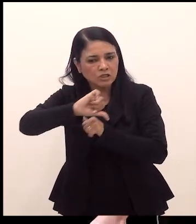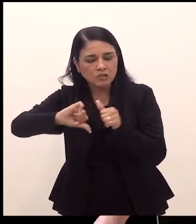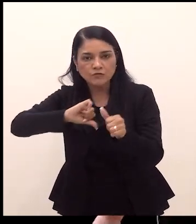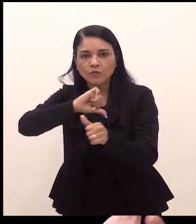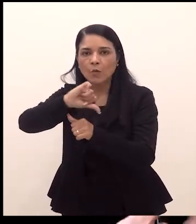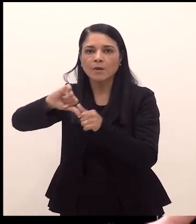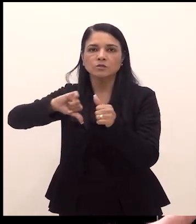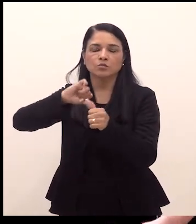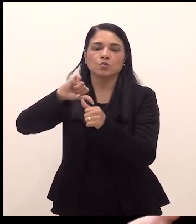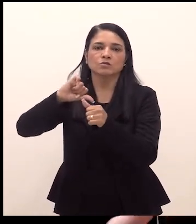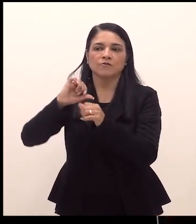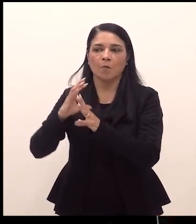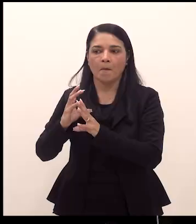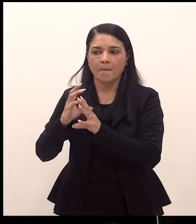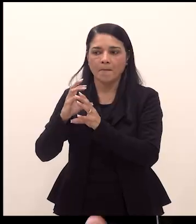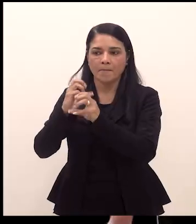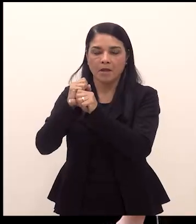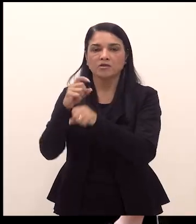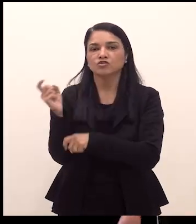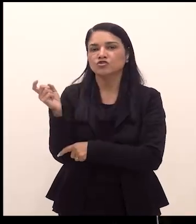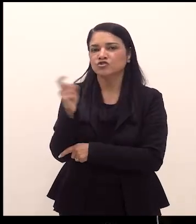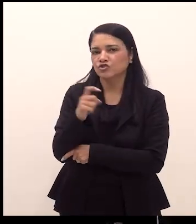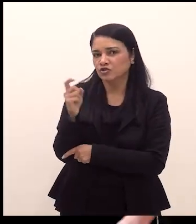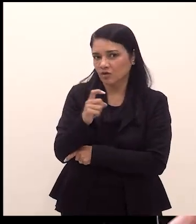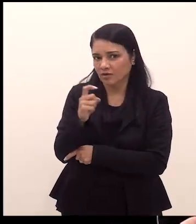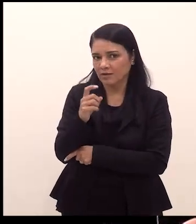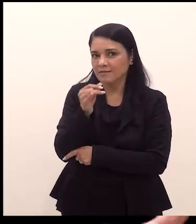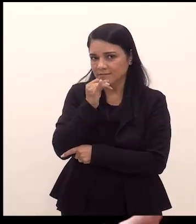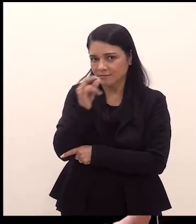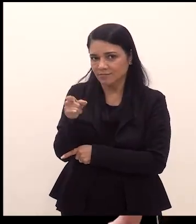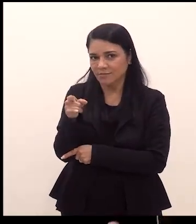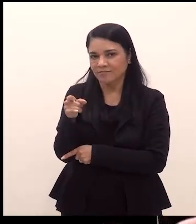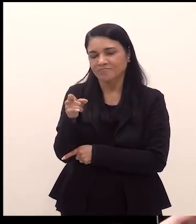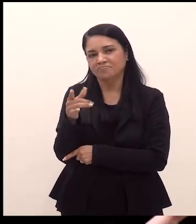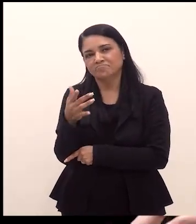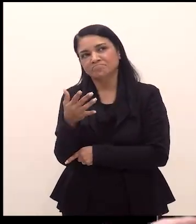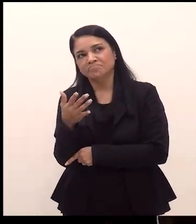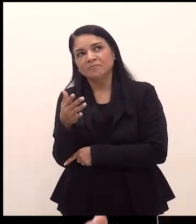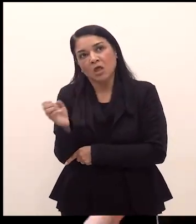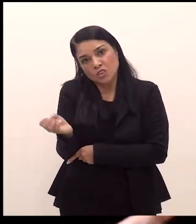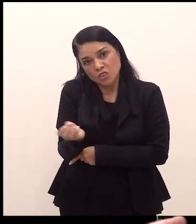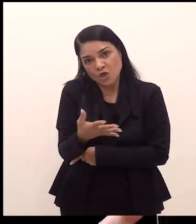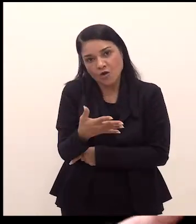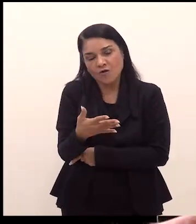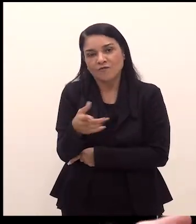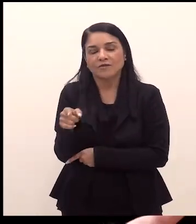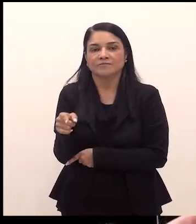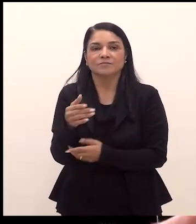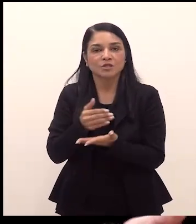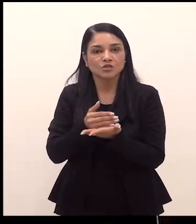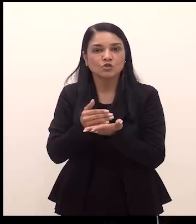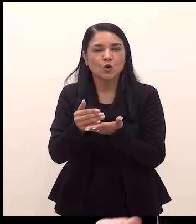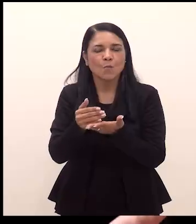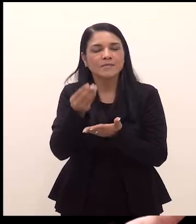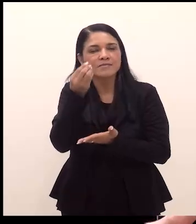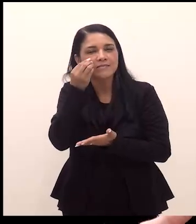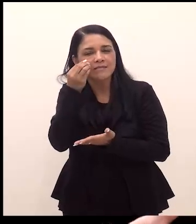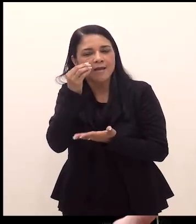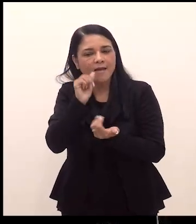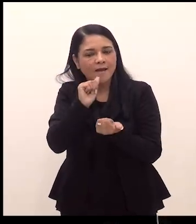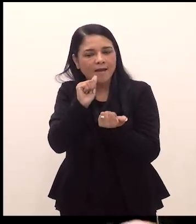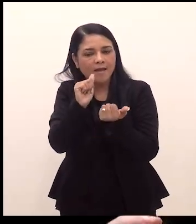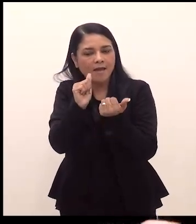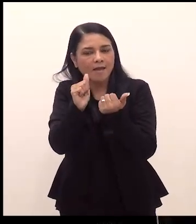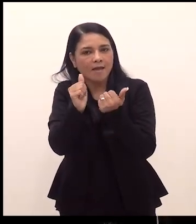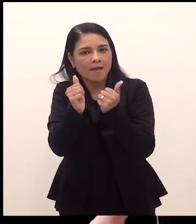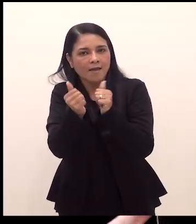tem ondas de transformação que elas vão se acumulando. O TikTok, por exemplo, é uma ferramenta ainda relativamente recente, a partir da qual a gente